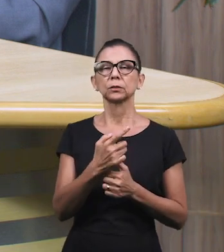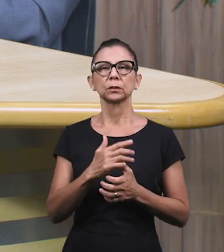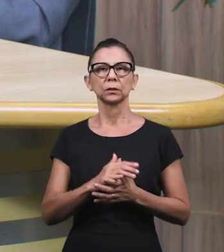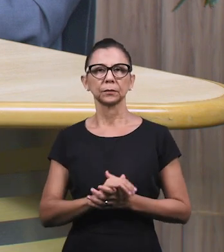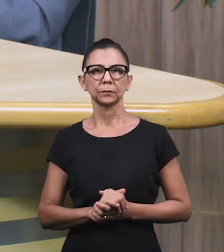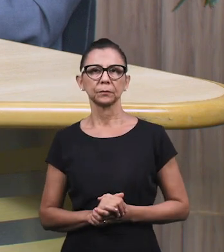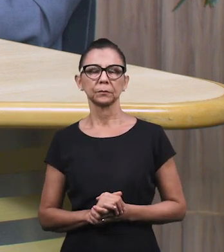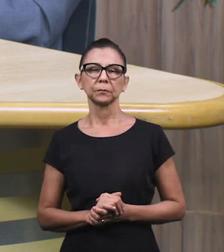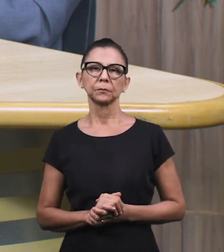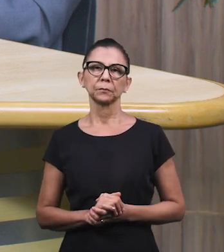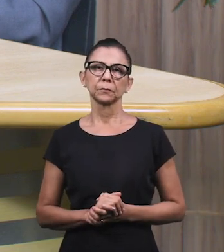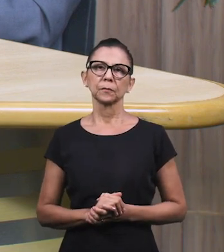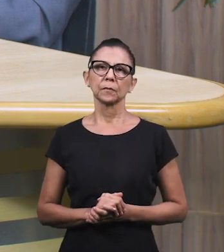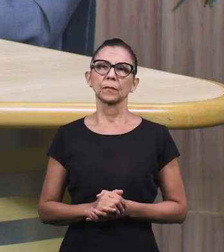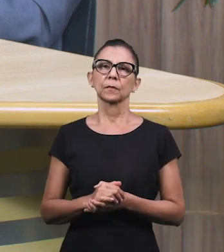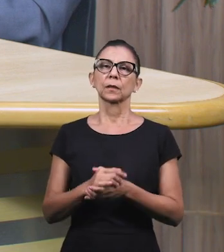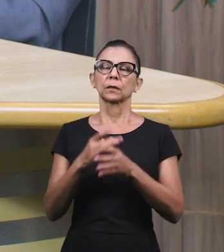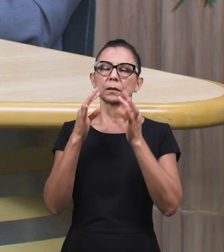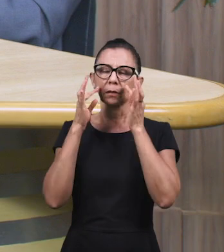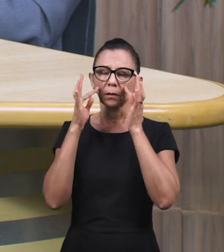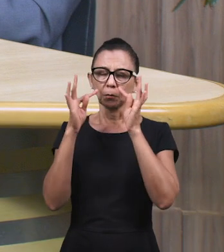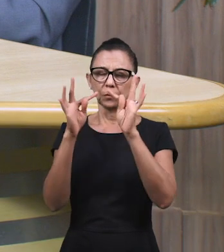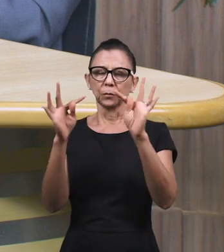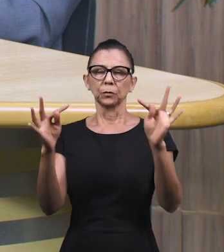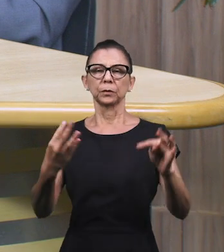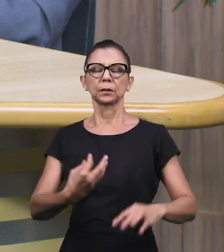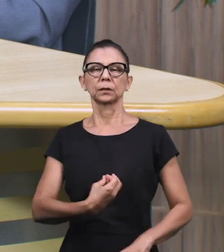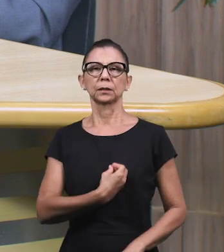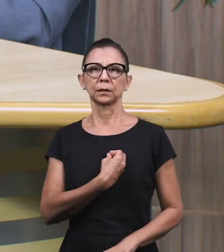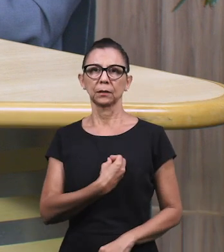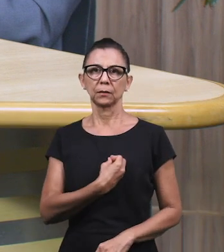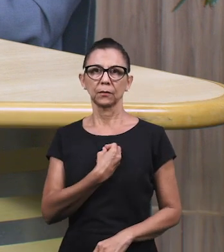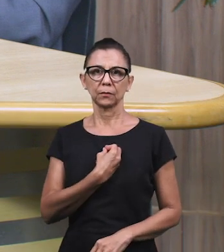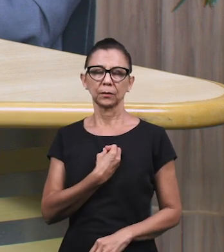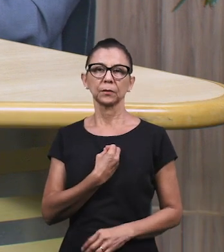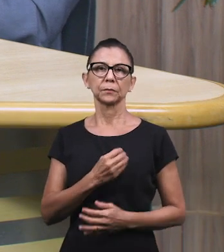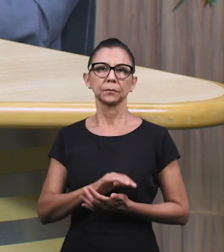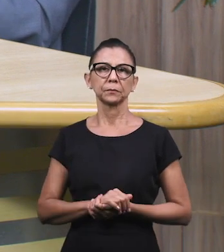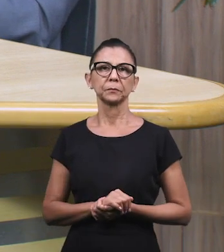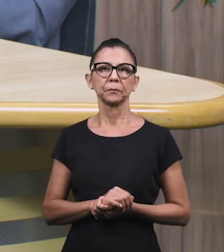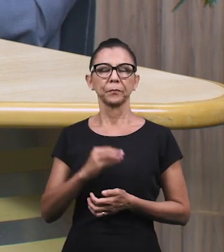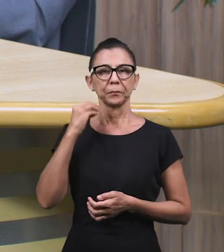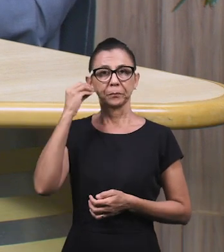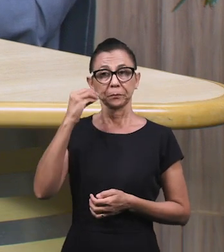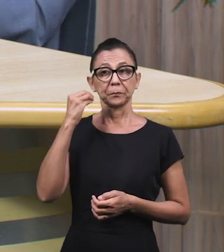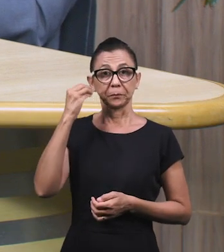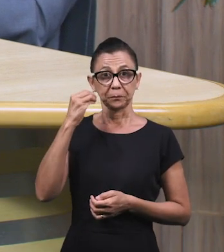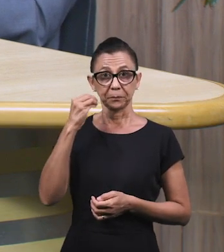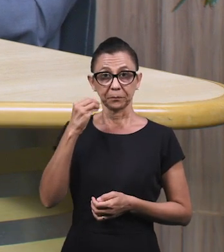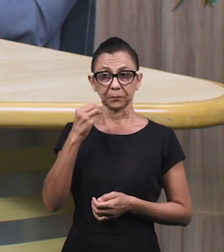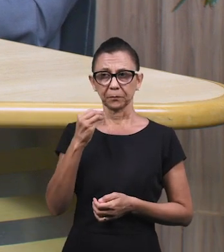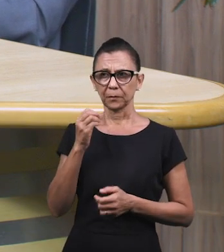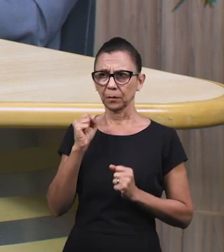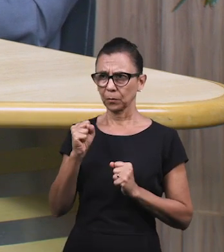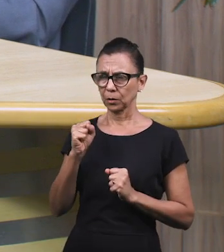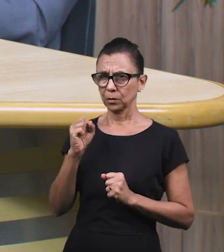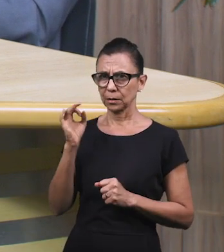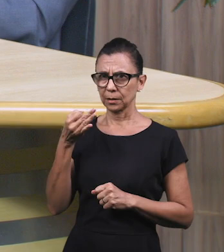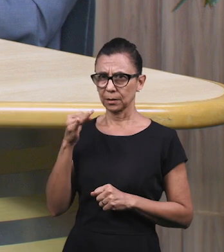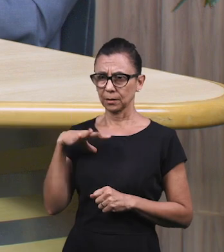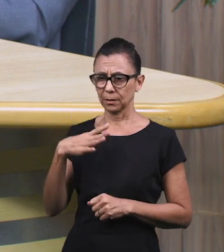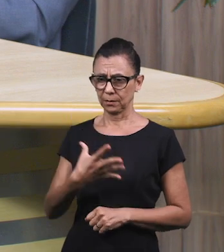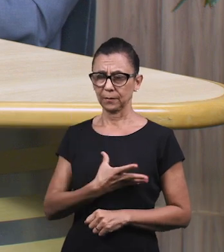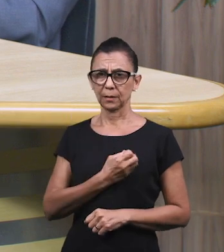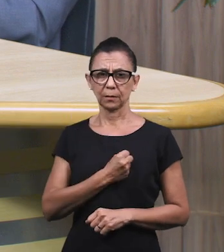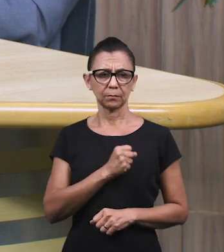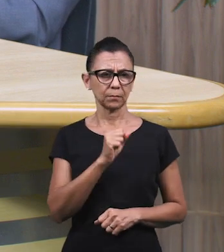os sinais, ele vive em santificação do Espírito Santo e tem os sinais como consequência disso, ele pode ter a certeza da salvação? Pode ter